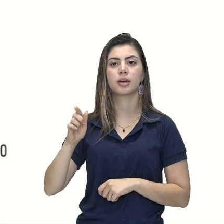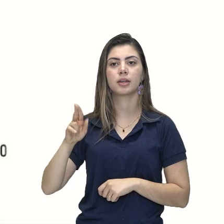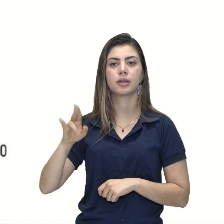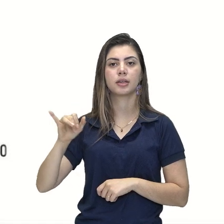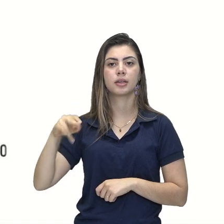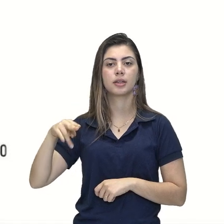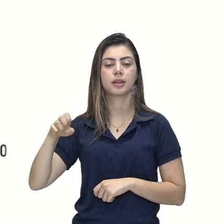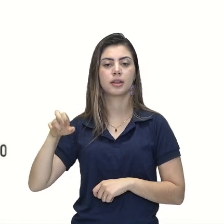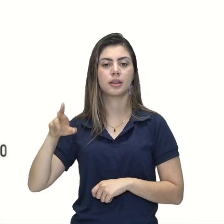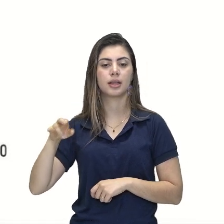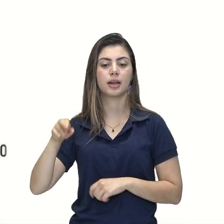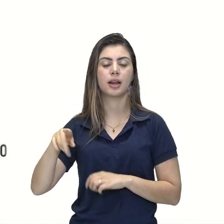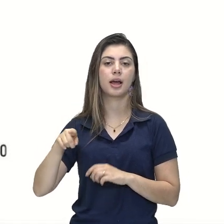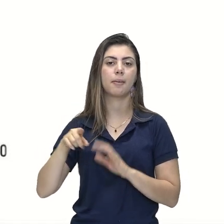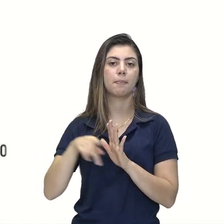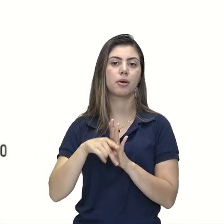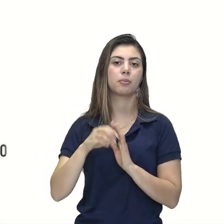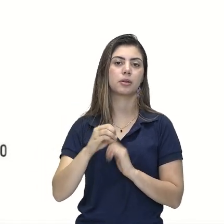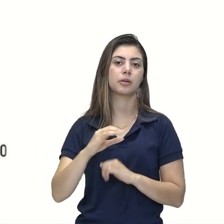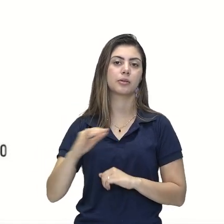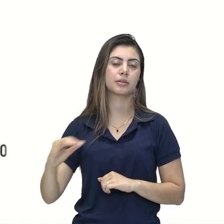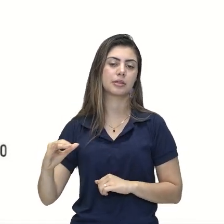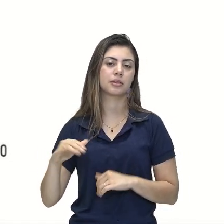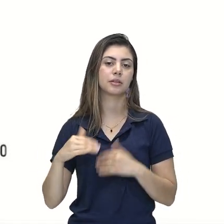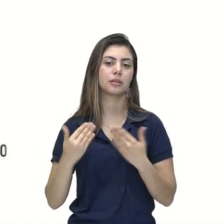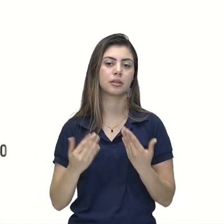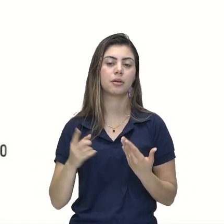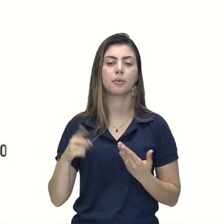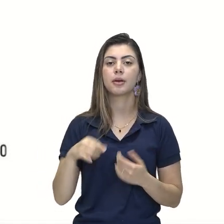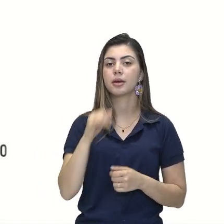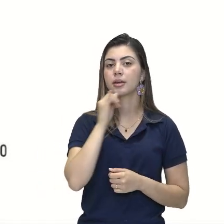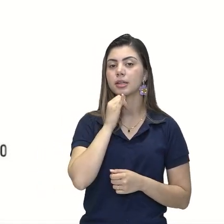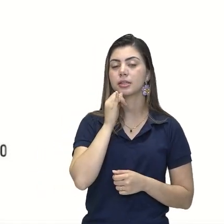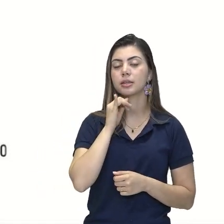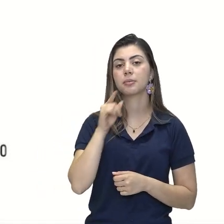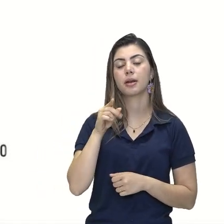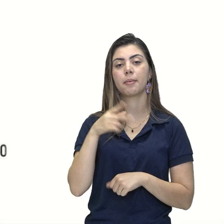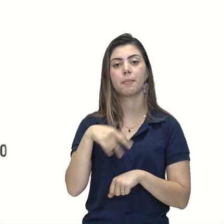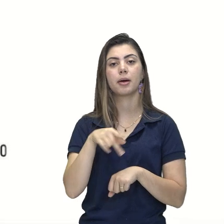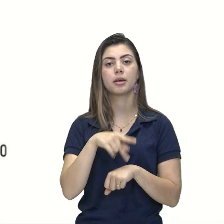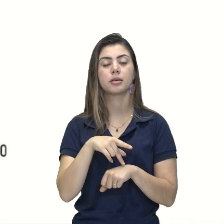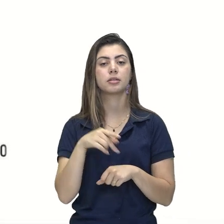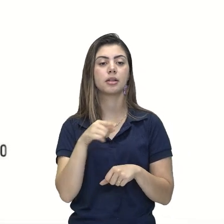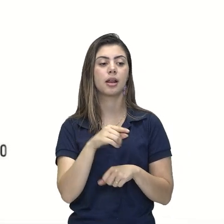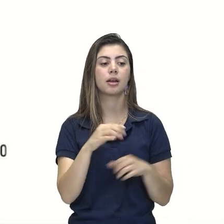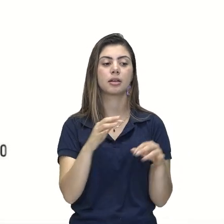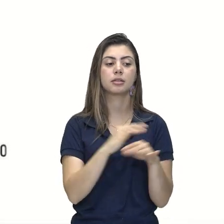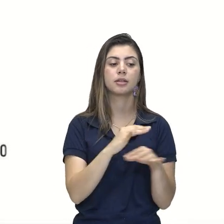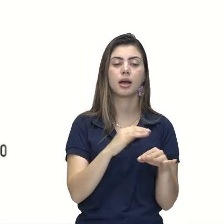são países, né, são exemplos de países com taxa de urbanização